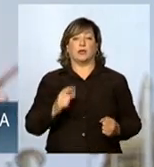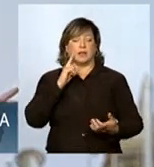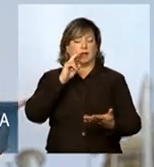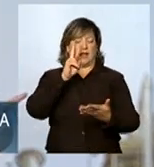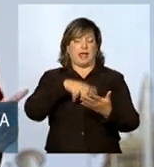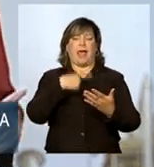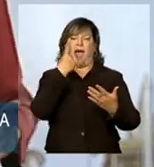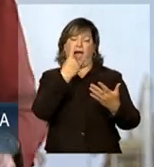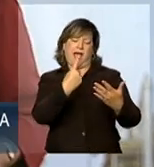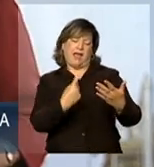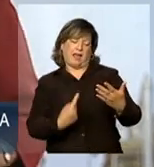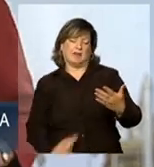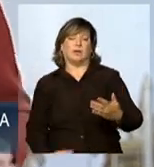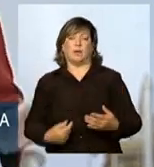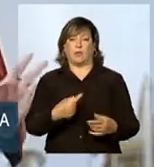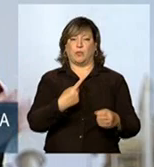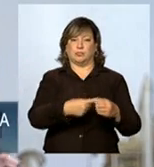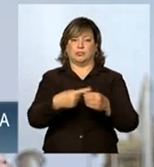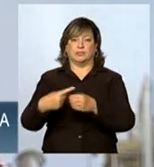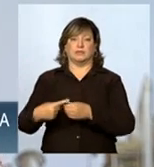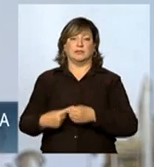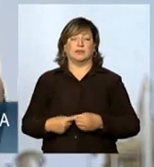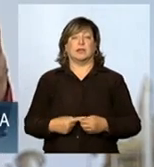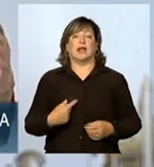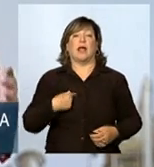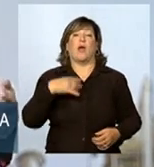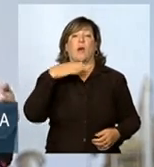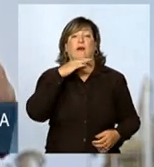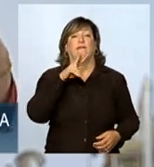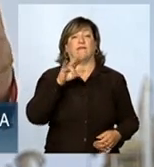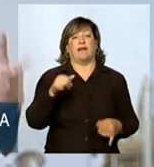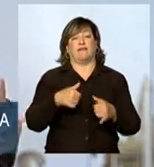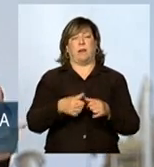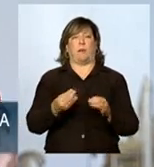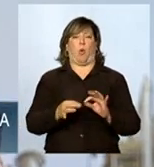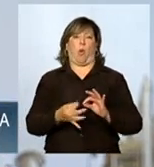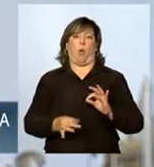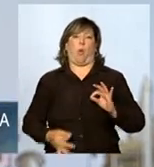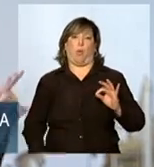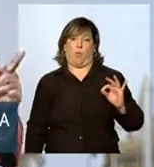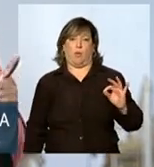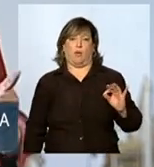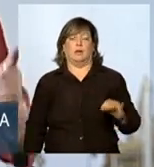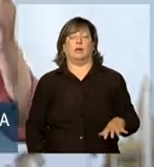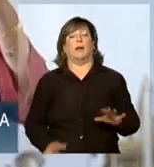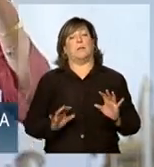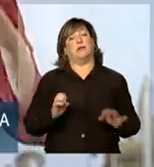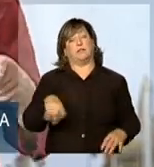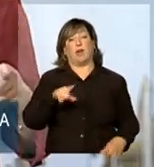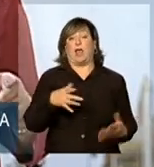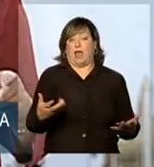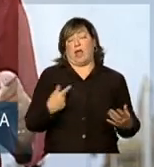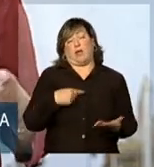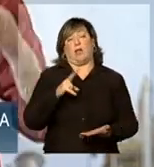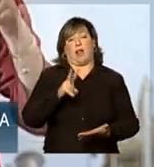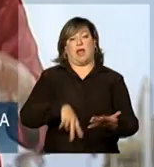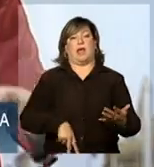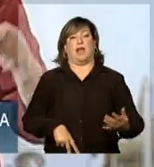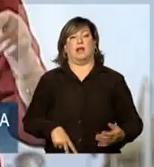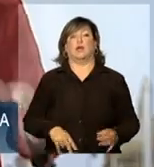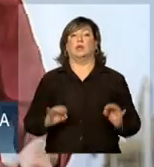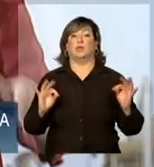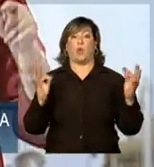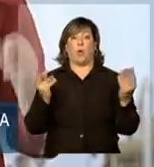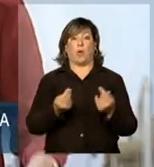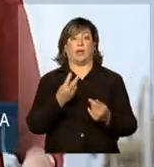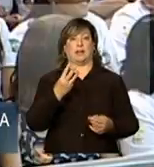dos municípios. Acho que vai ficar muito longo, mas se vocês quiserem, eu leio todos